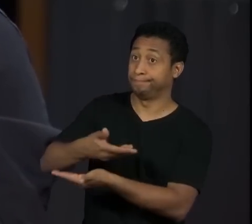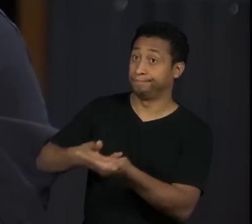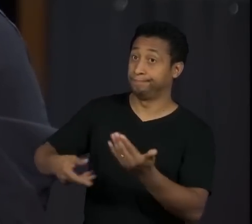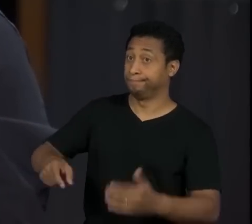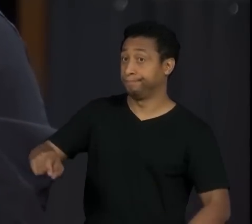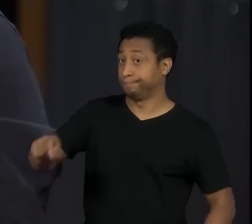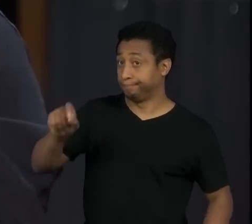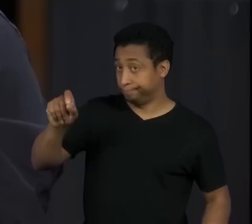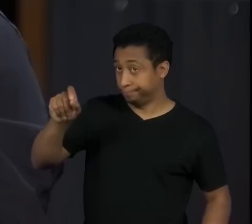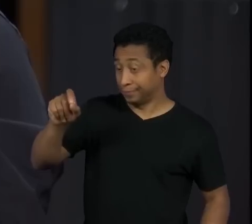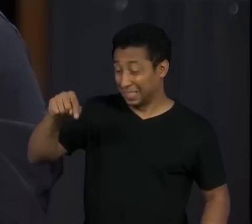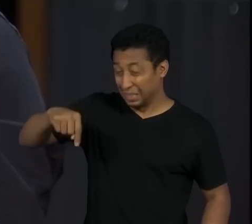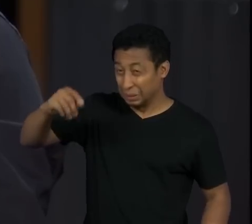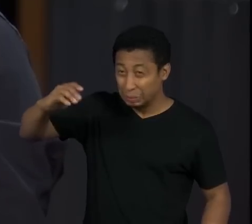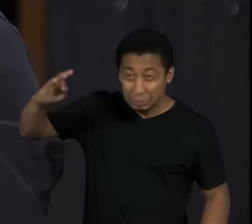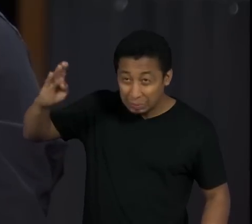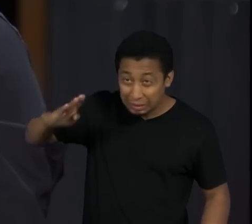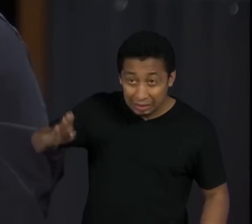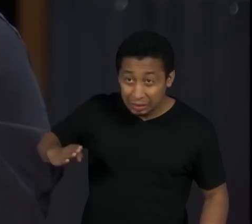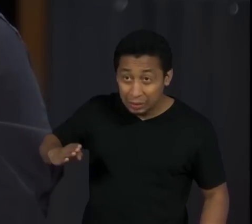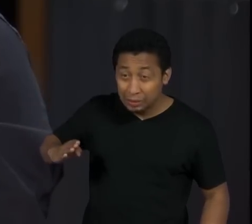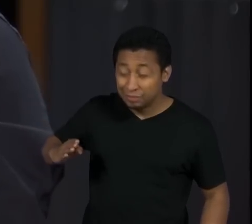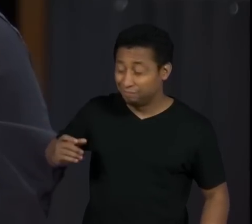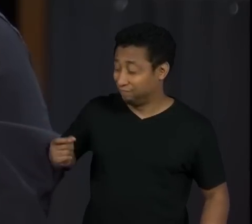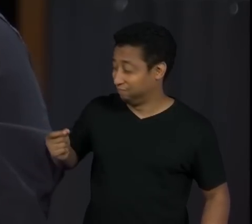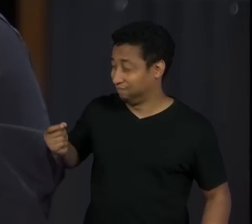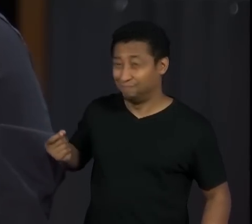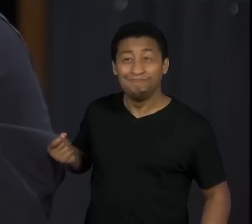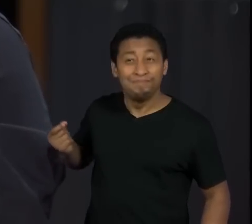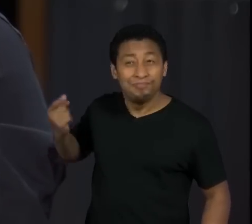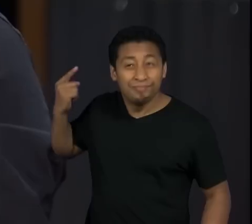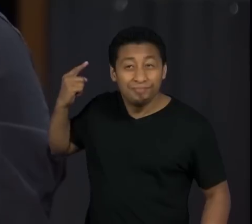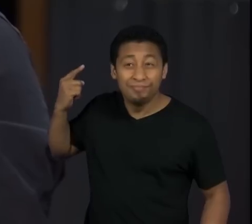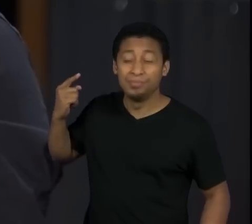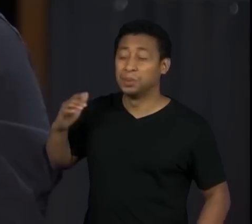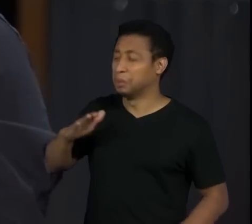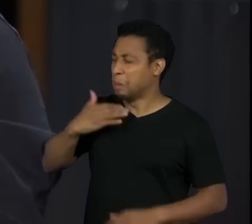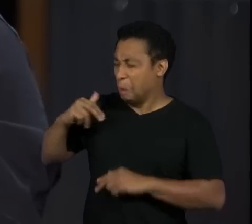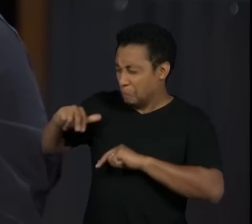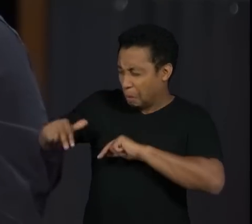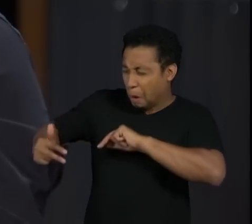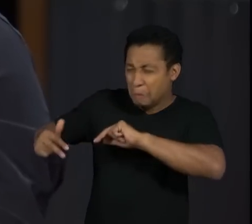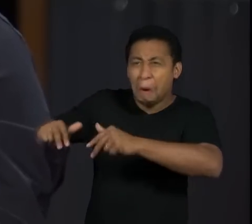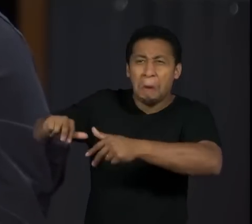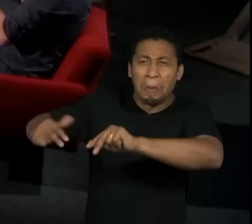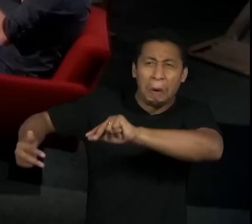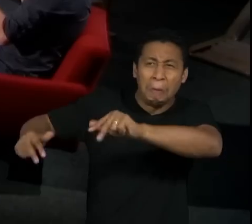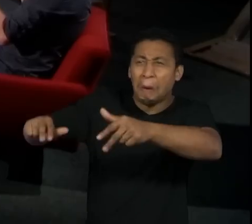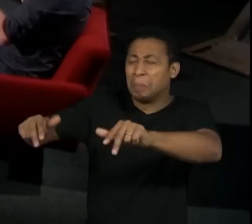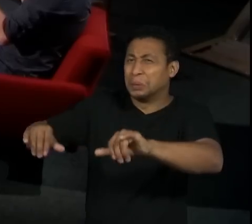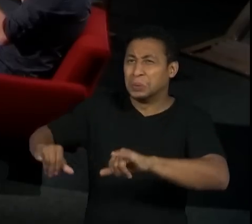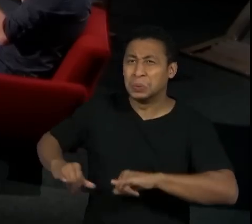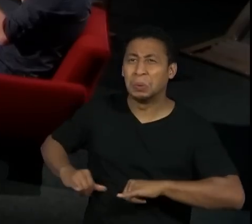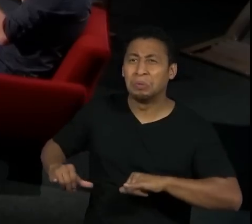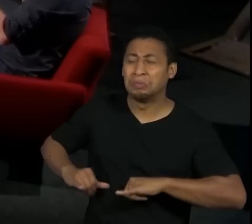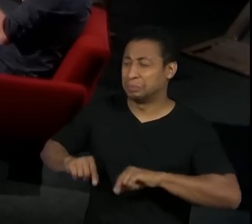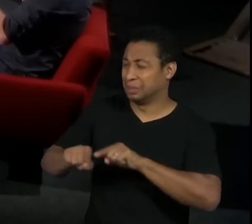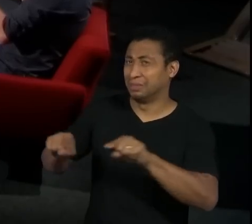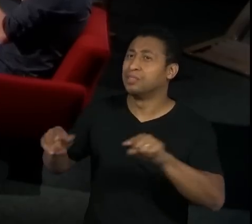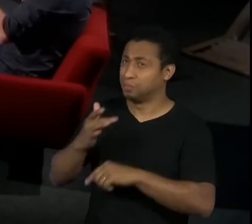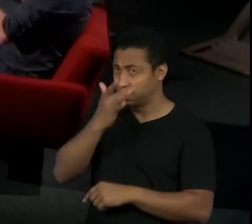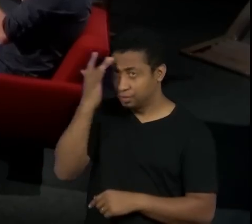foi um absurdo que causou o sofrimento e a morte de centenas de milhares de pessoas. O Brasil viveu